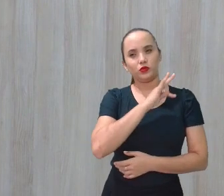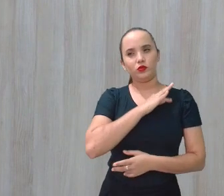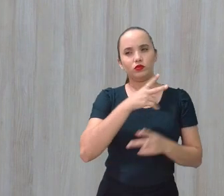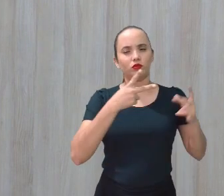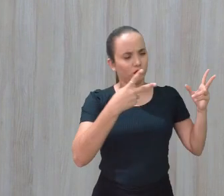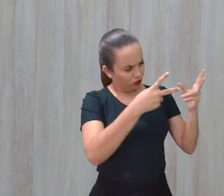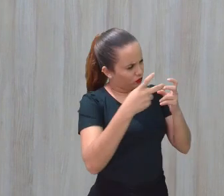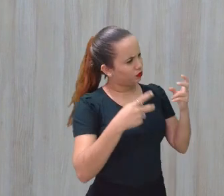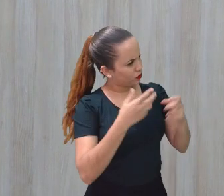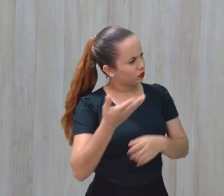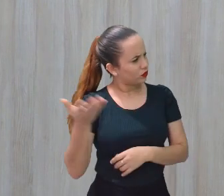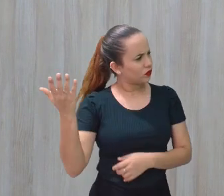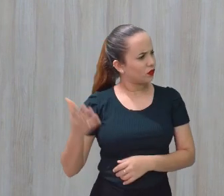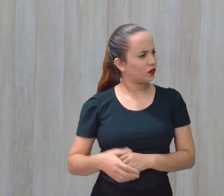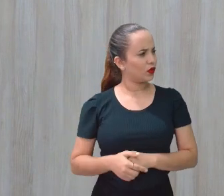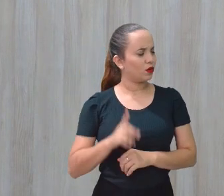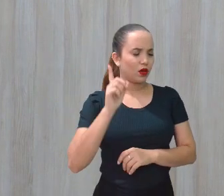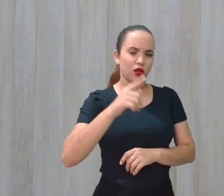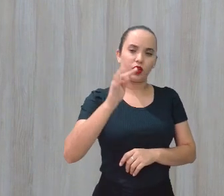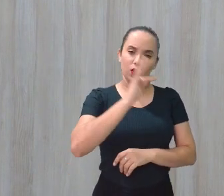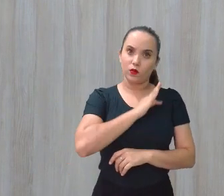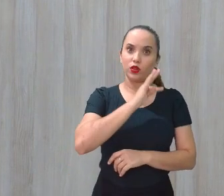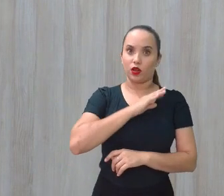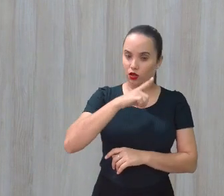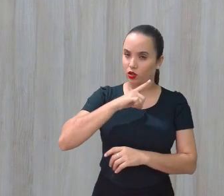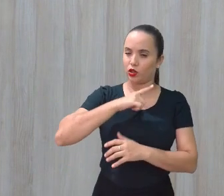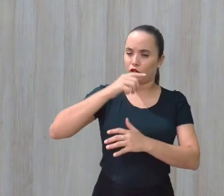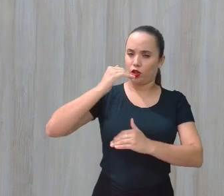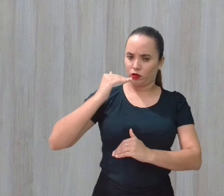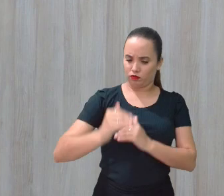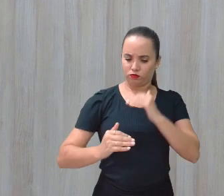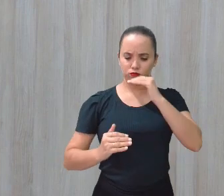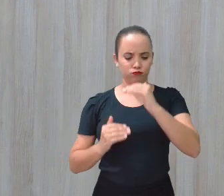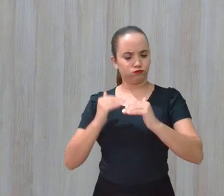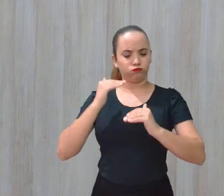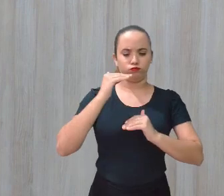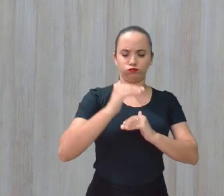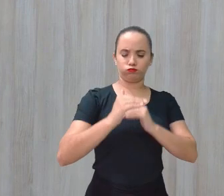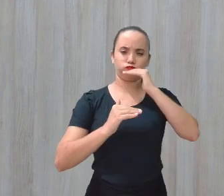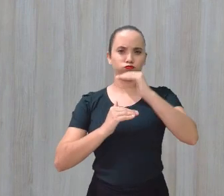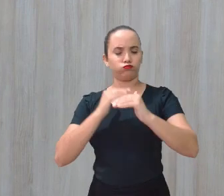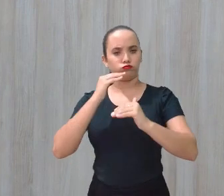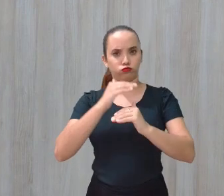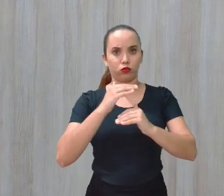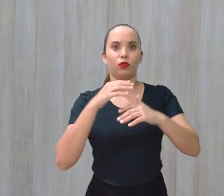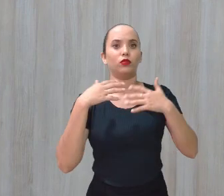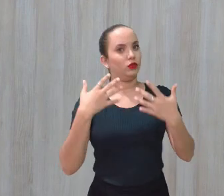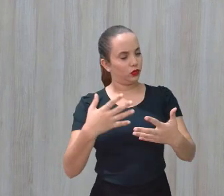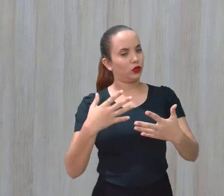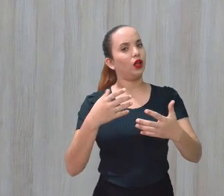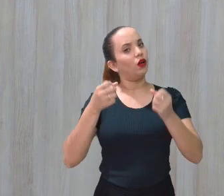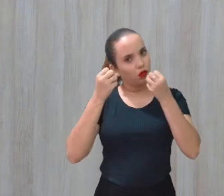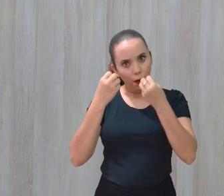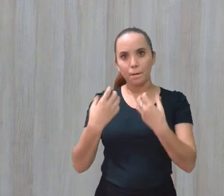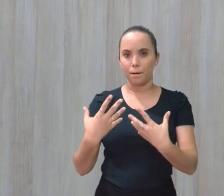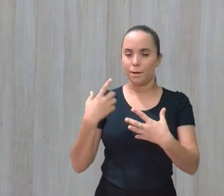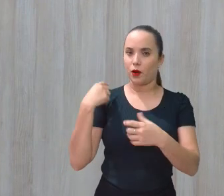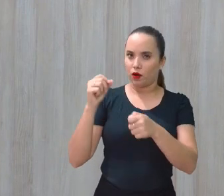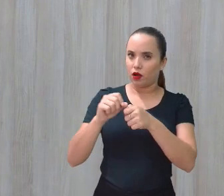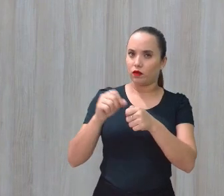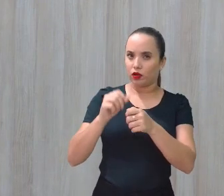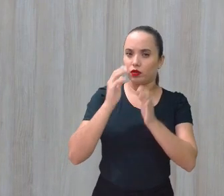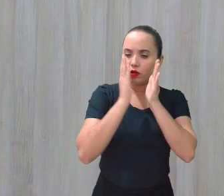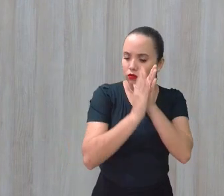né, Carol? Ou seja, é uma técnica que você tem várias etapas a serem cumpridas, então vale a pena você ir fazendo etapa